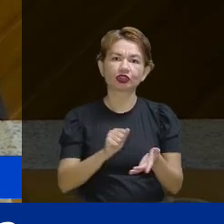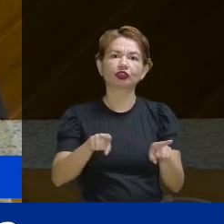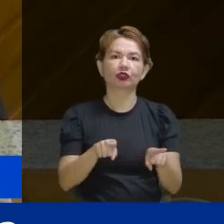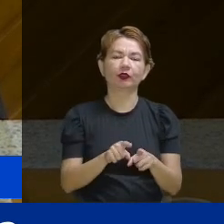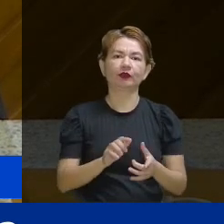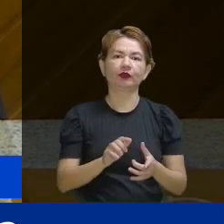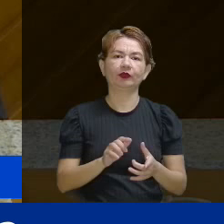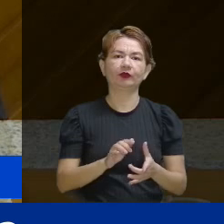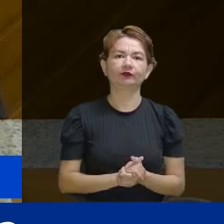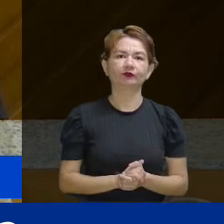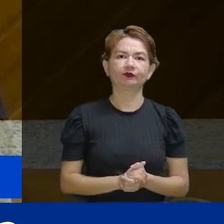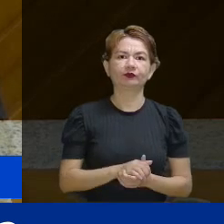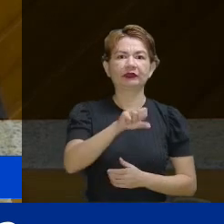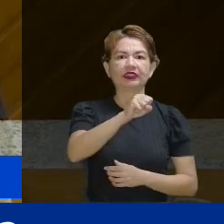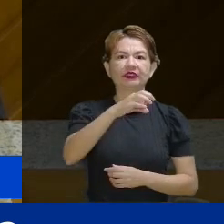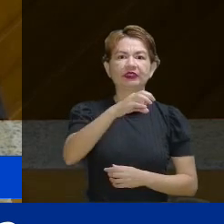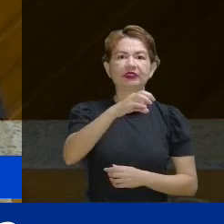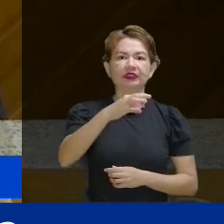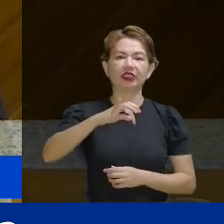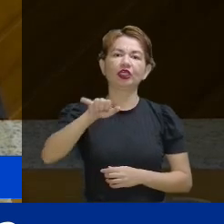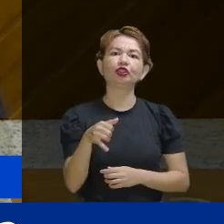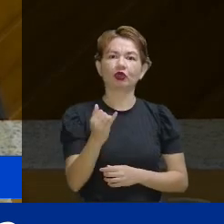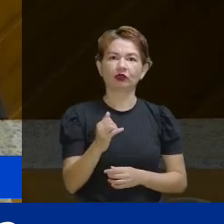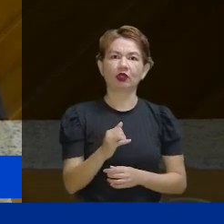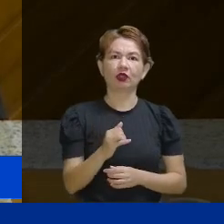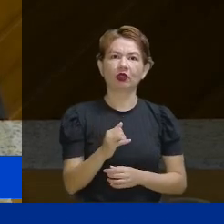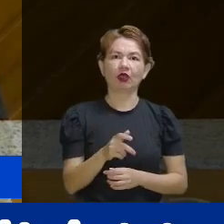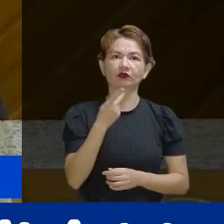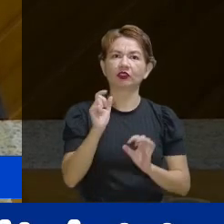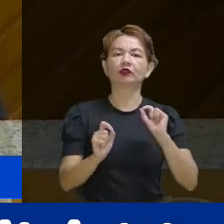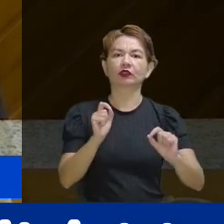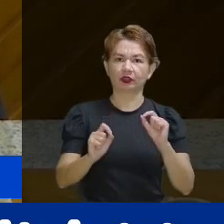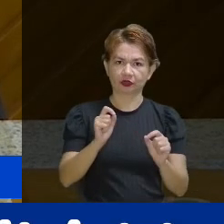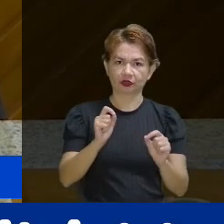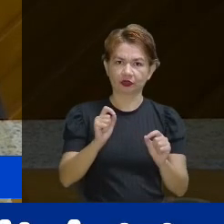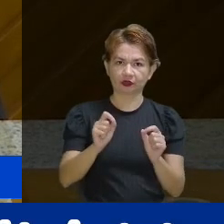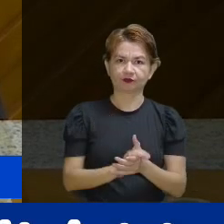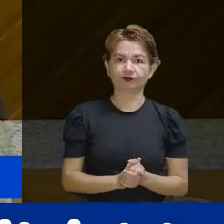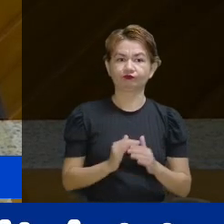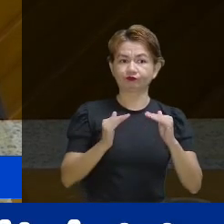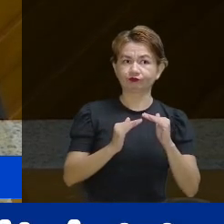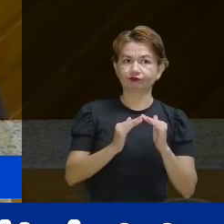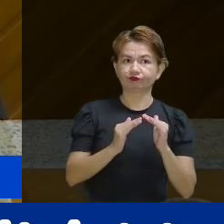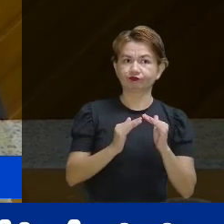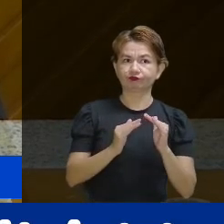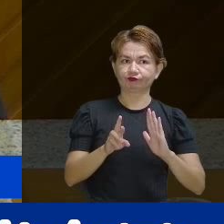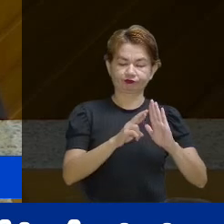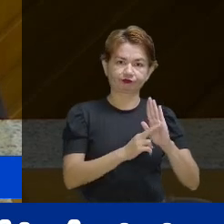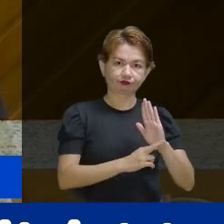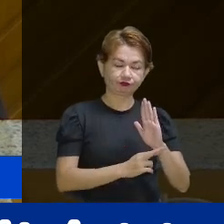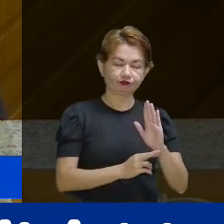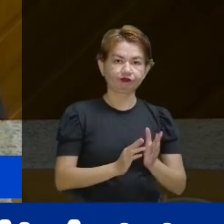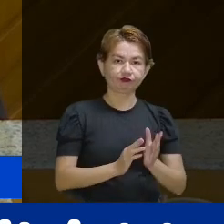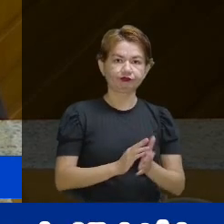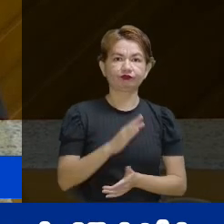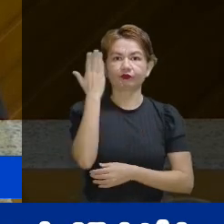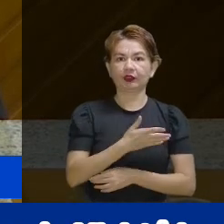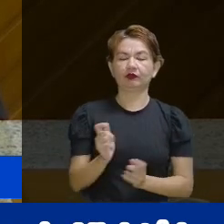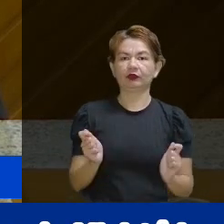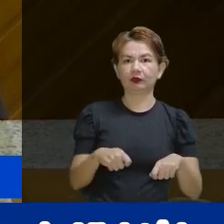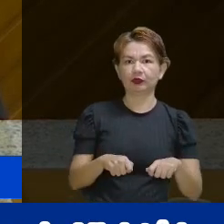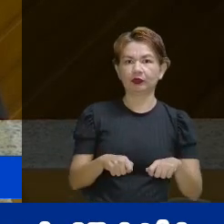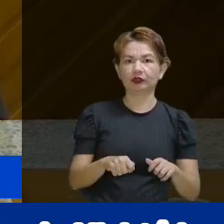o posicionamento do STJ. O que ele diz? Consoante lógica regente da distribuição do ônus probatório, é patente que,